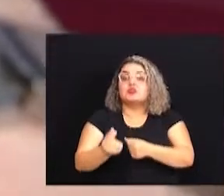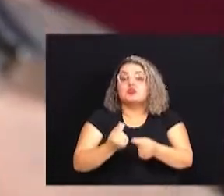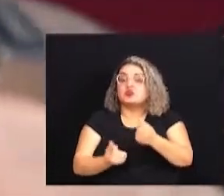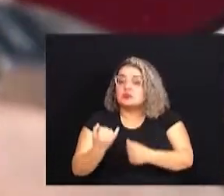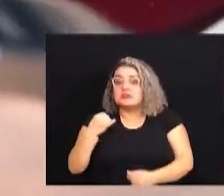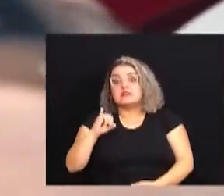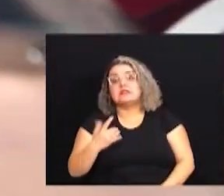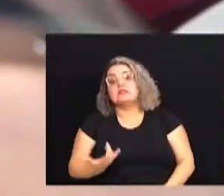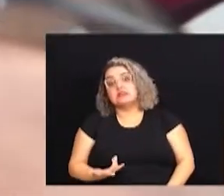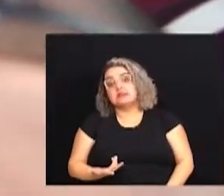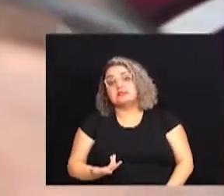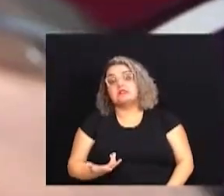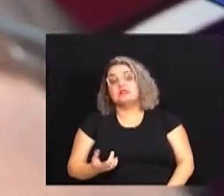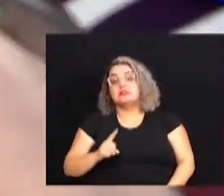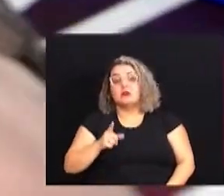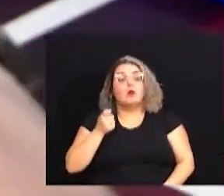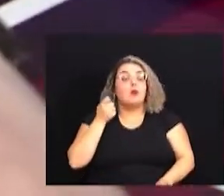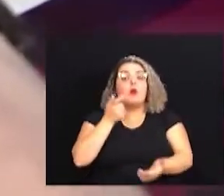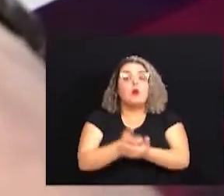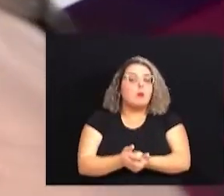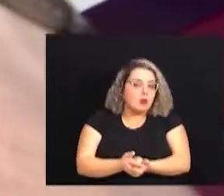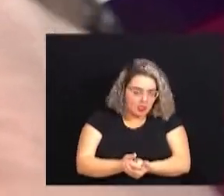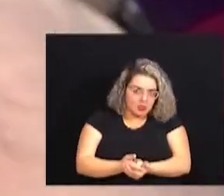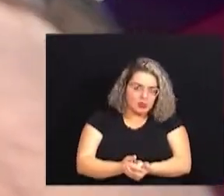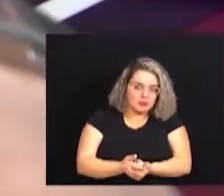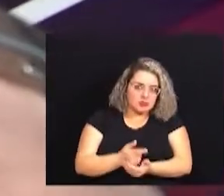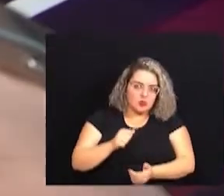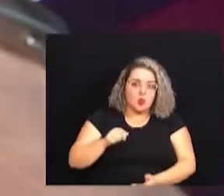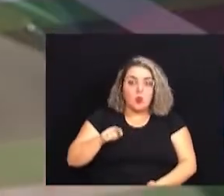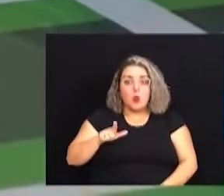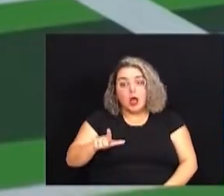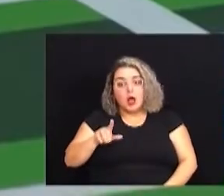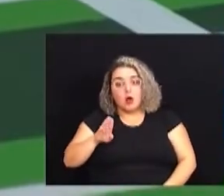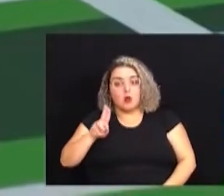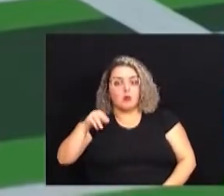dinheiro caso ela, né, não comprasse o álbum. Mas